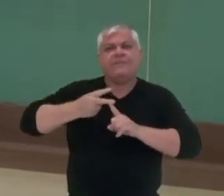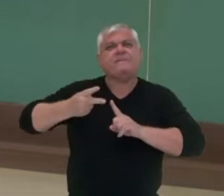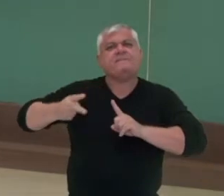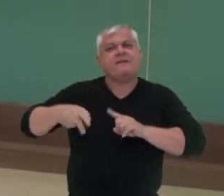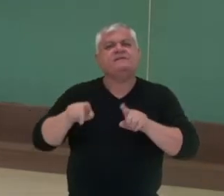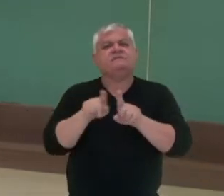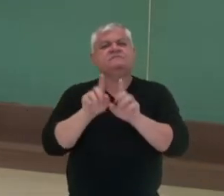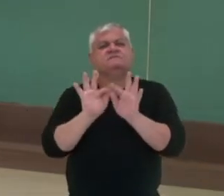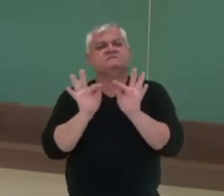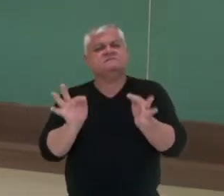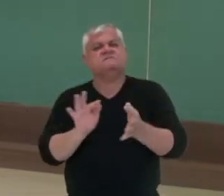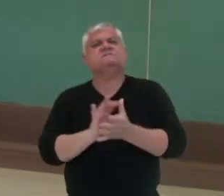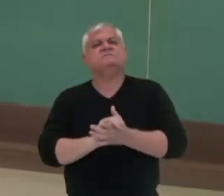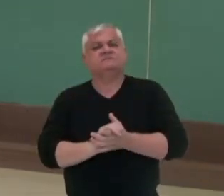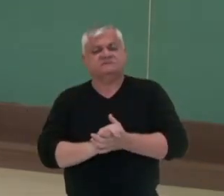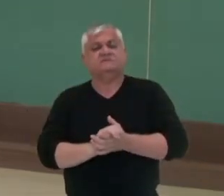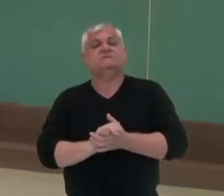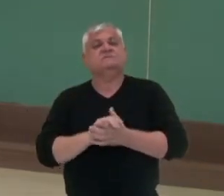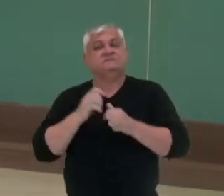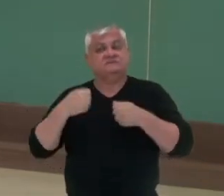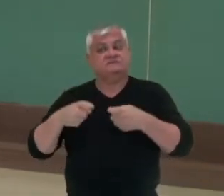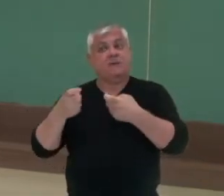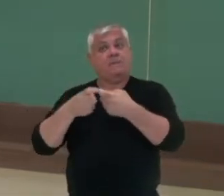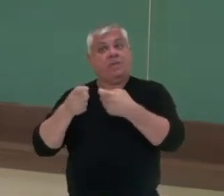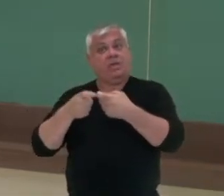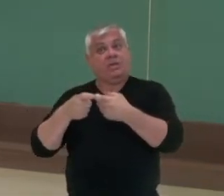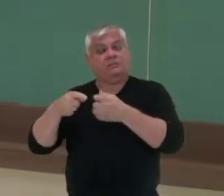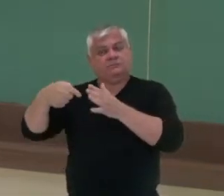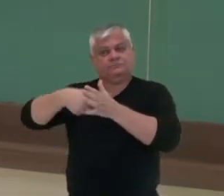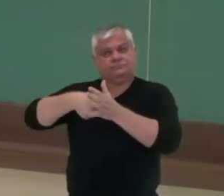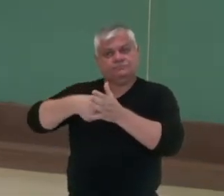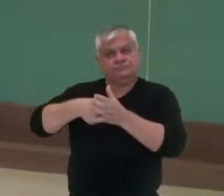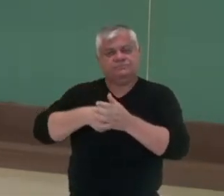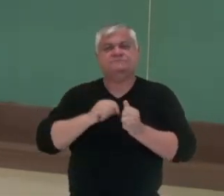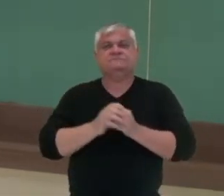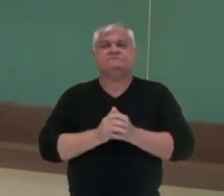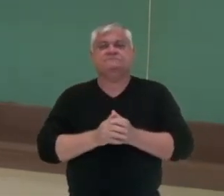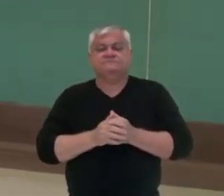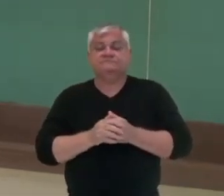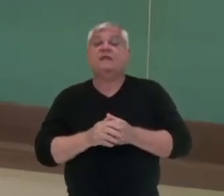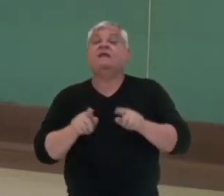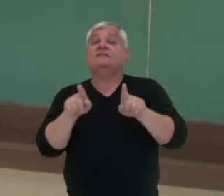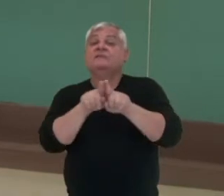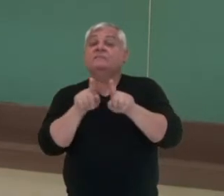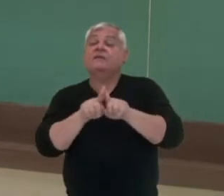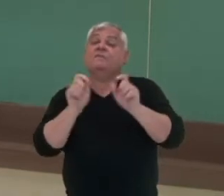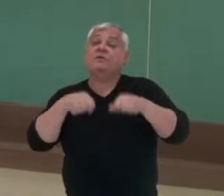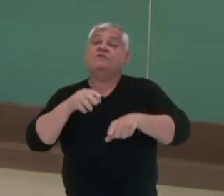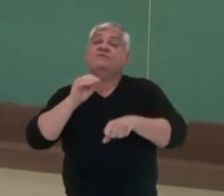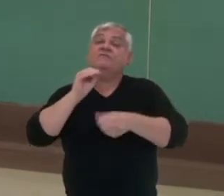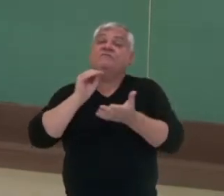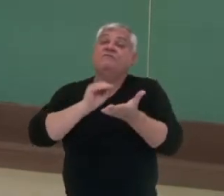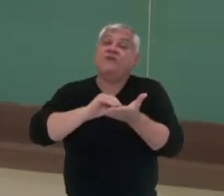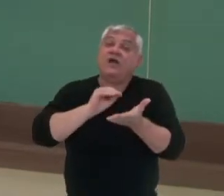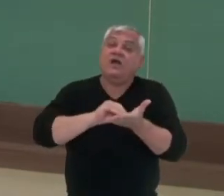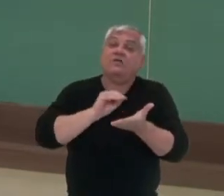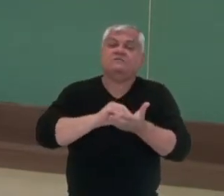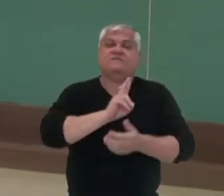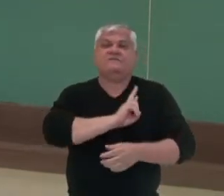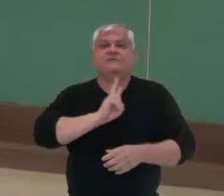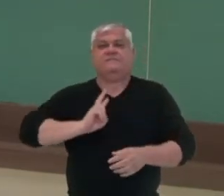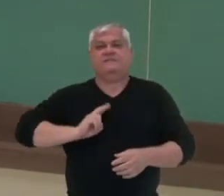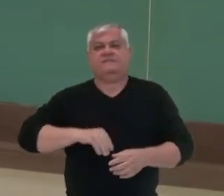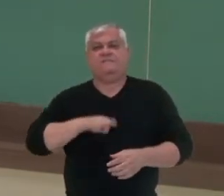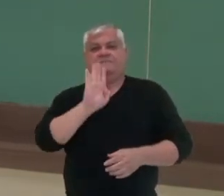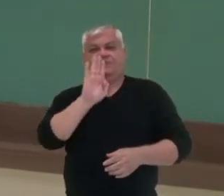mais simples, claro que deve ser analisado pelos médicos. Pode ser a perniciosa, né? E de vitamina B12, então falta a vitamina